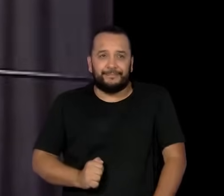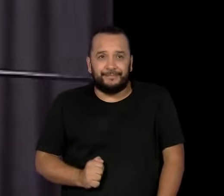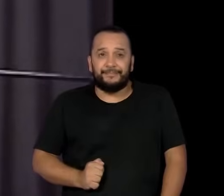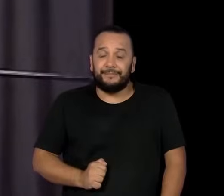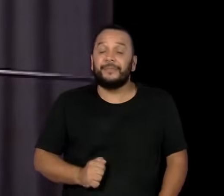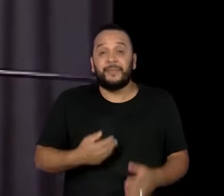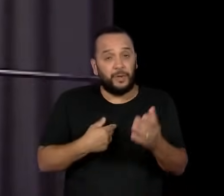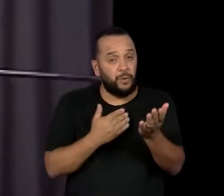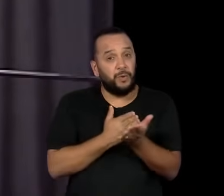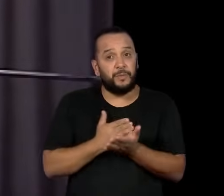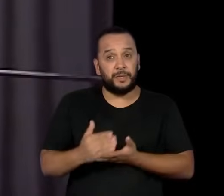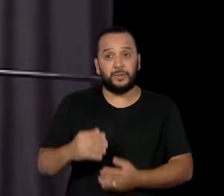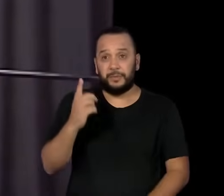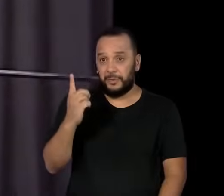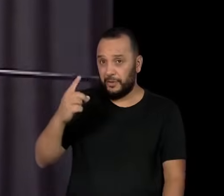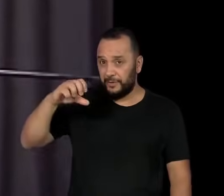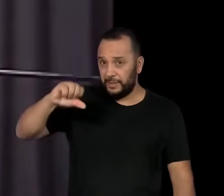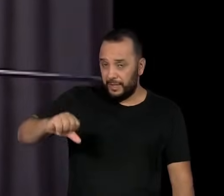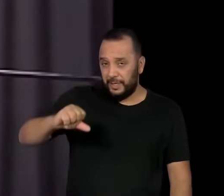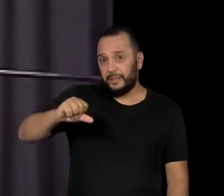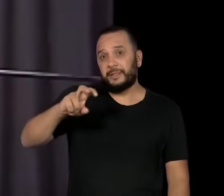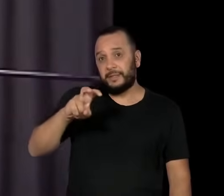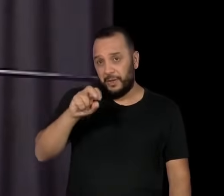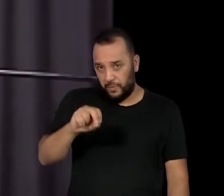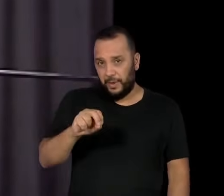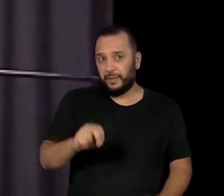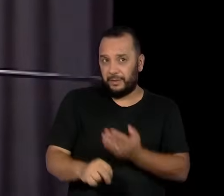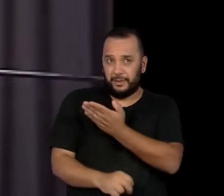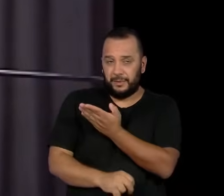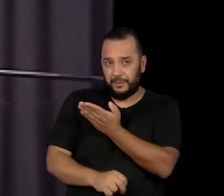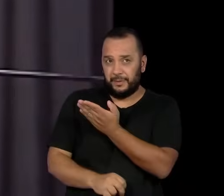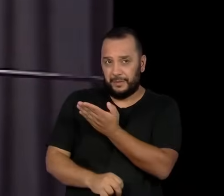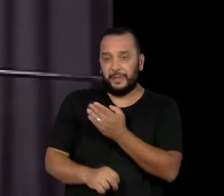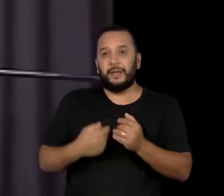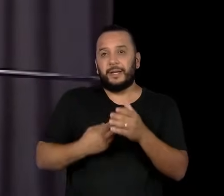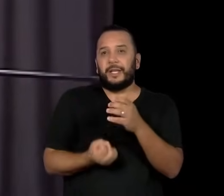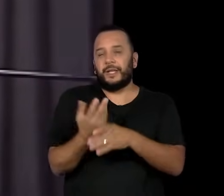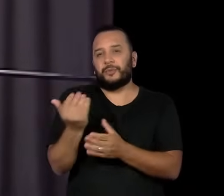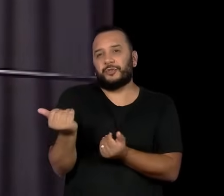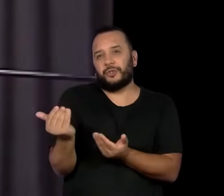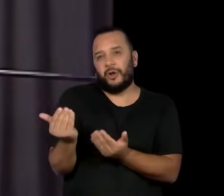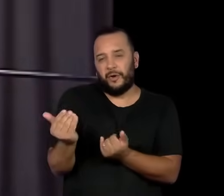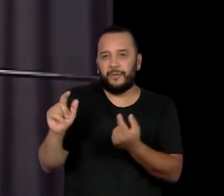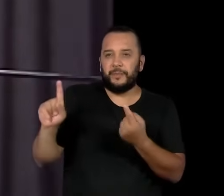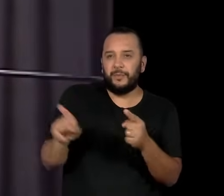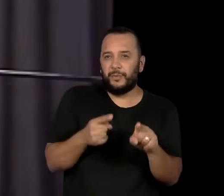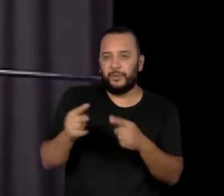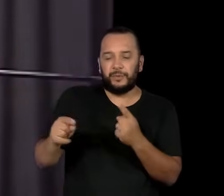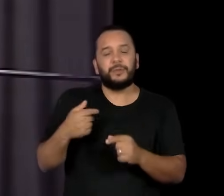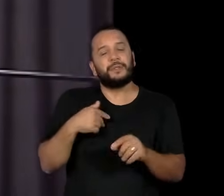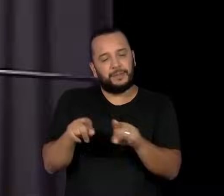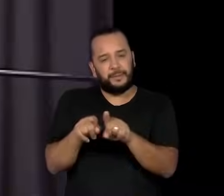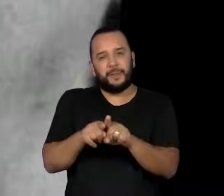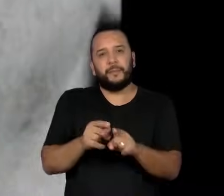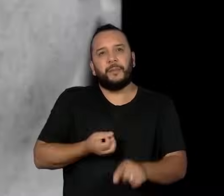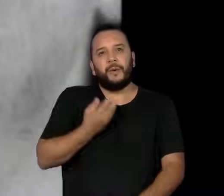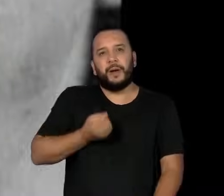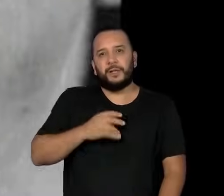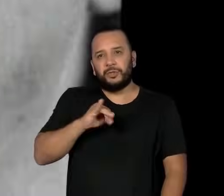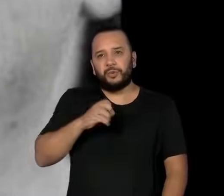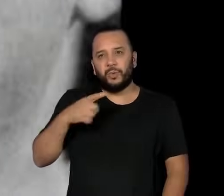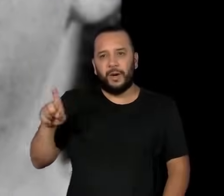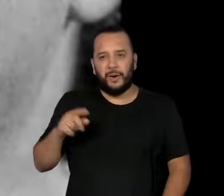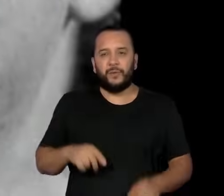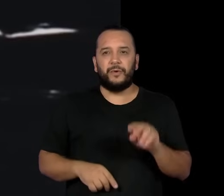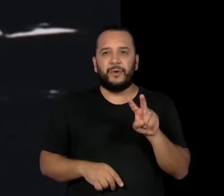Ela surgiu no final da década de 1950, criada por jovens músicos e poetas como João Gilberto,